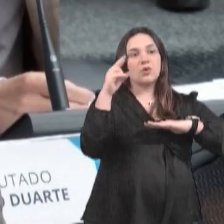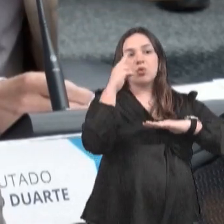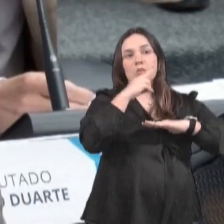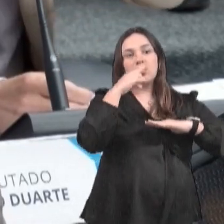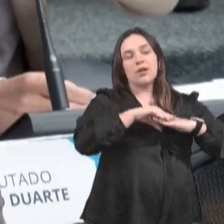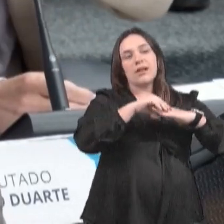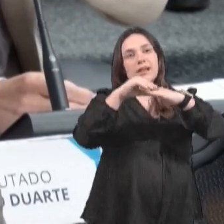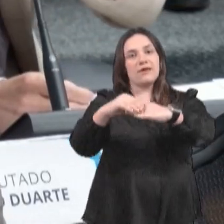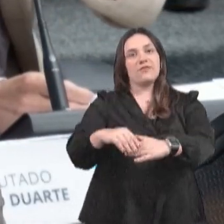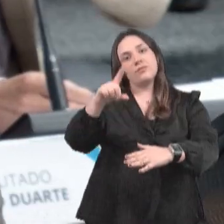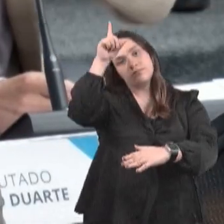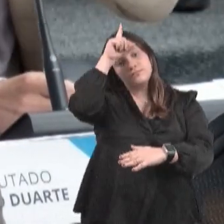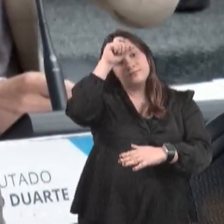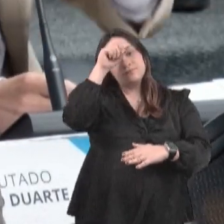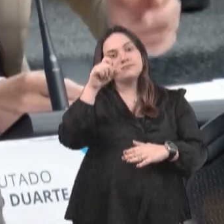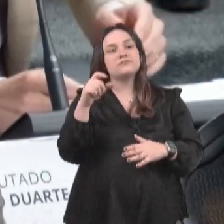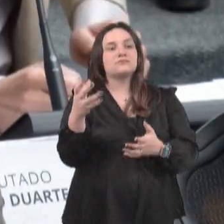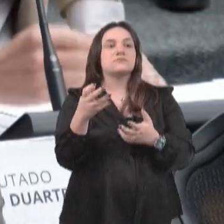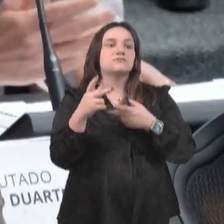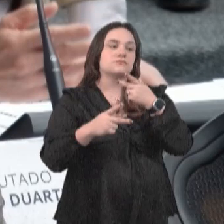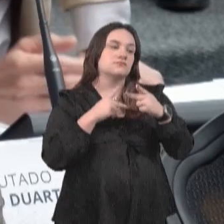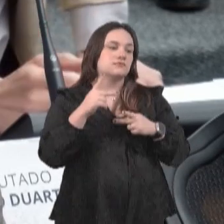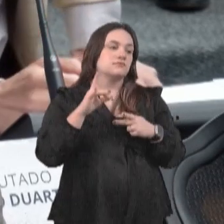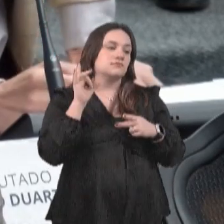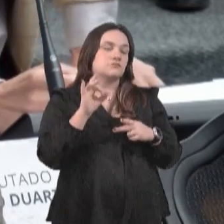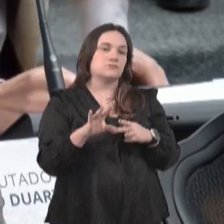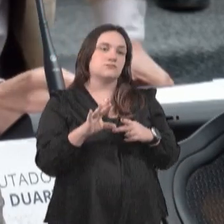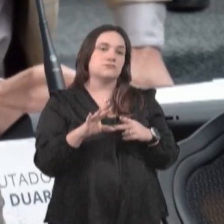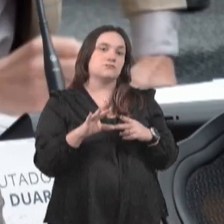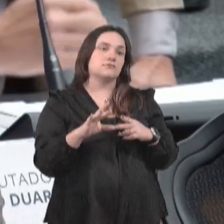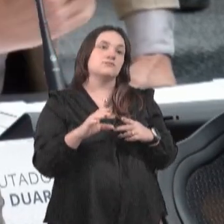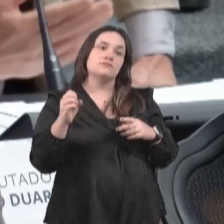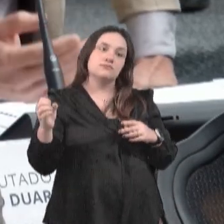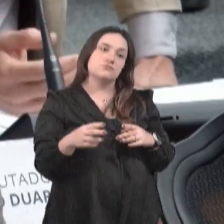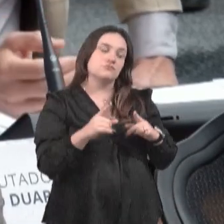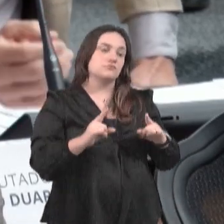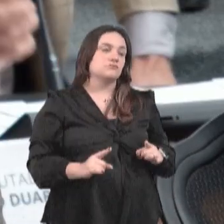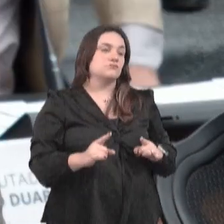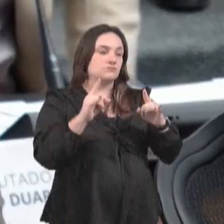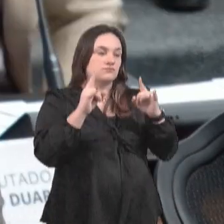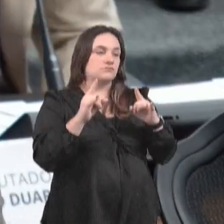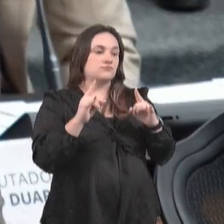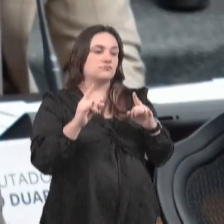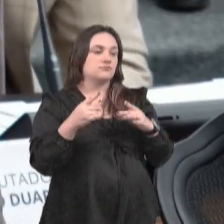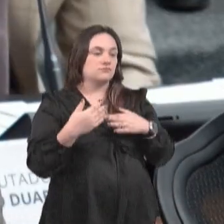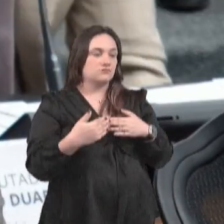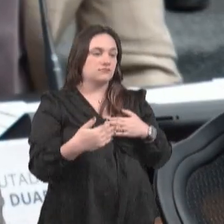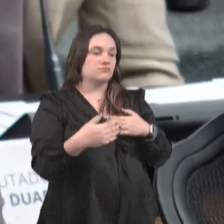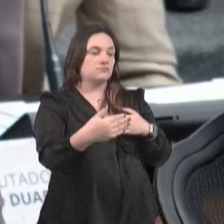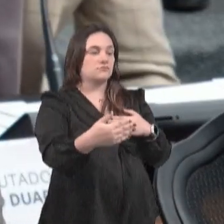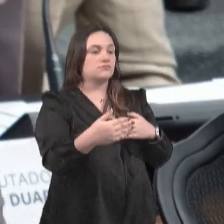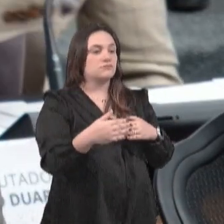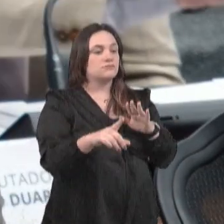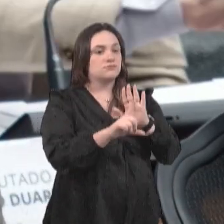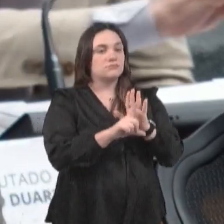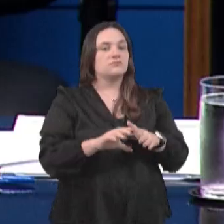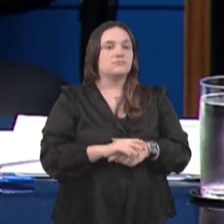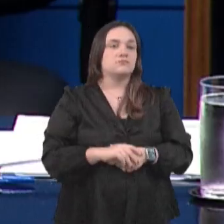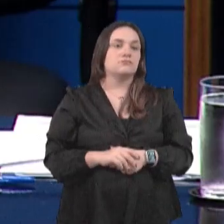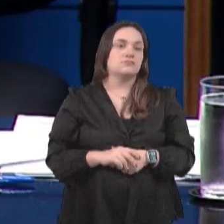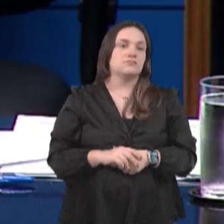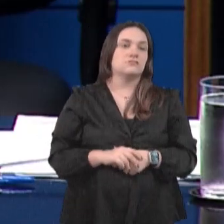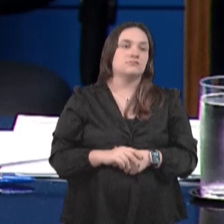urgência. E reafirmando somente para novas edificações a partir da aprovação da lei.